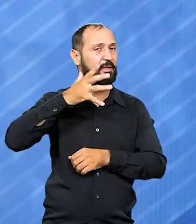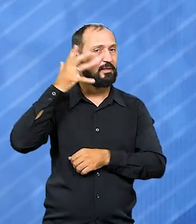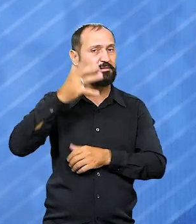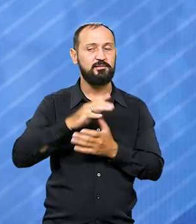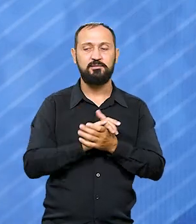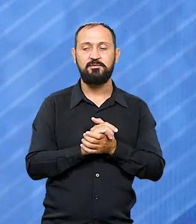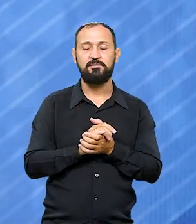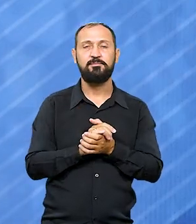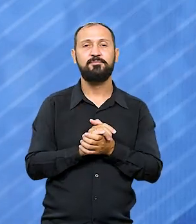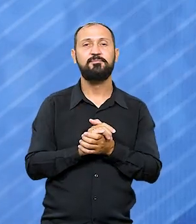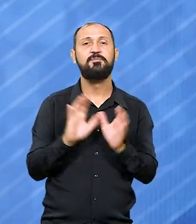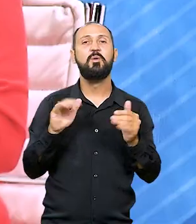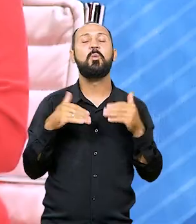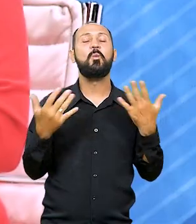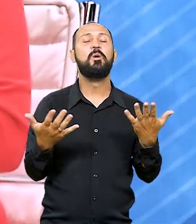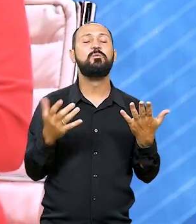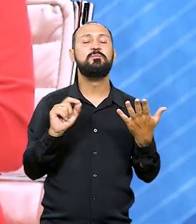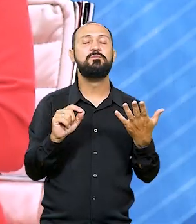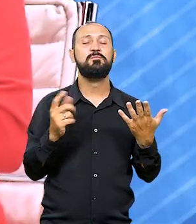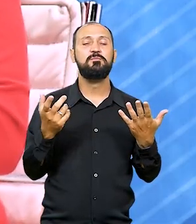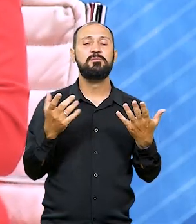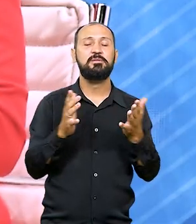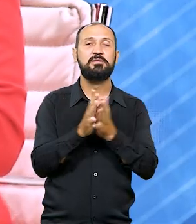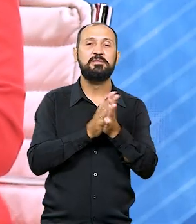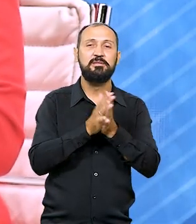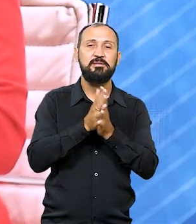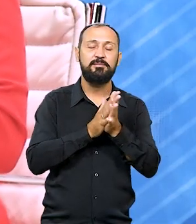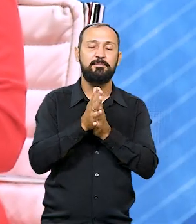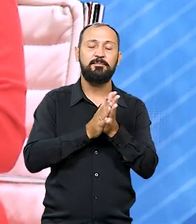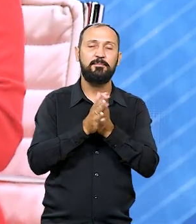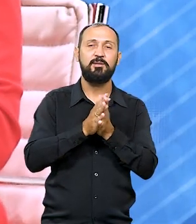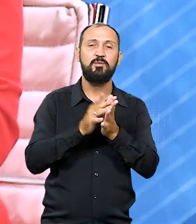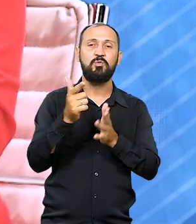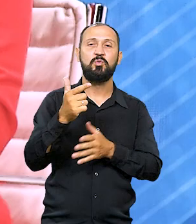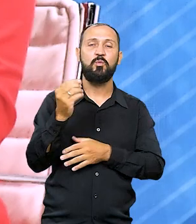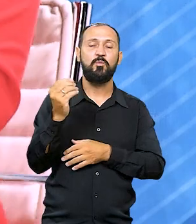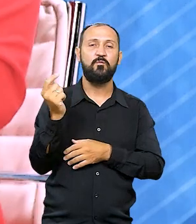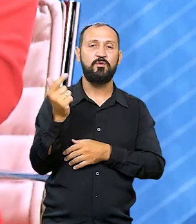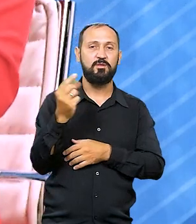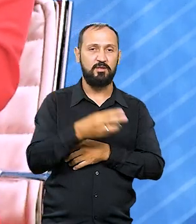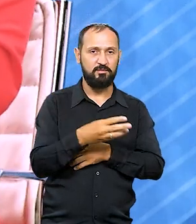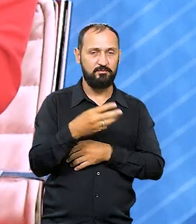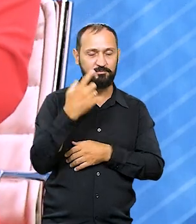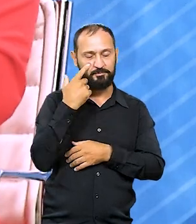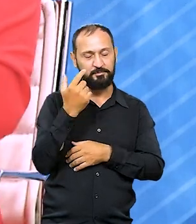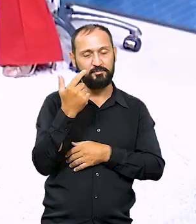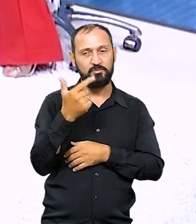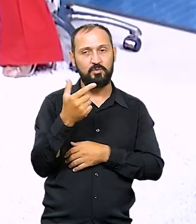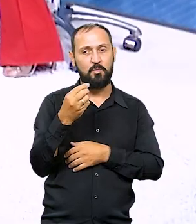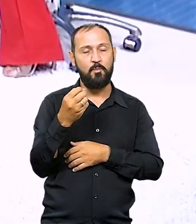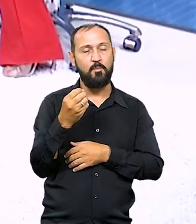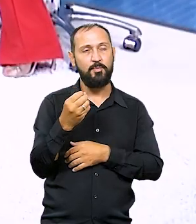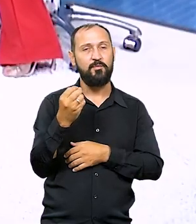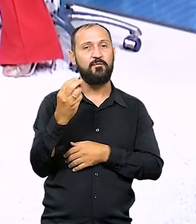cursos também, palestras. Doutora, quais são aí as expectativas para